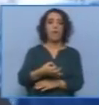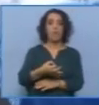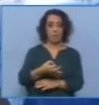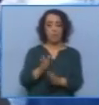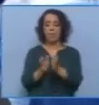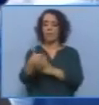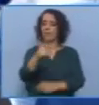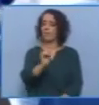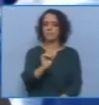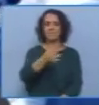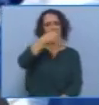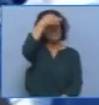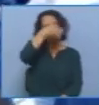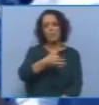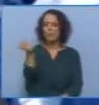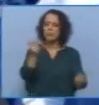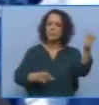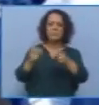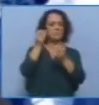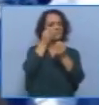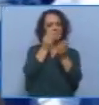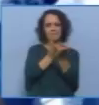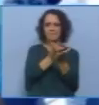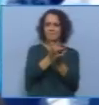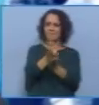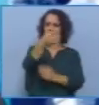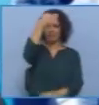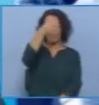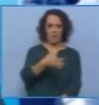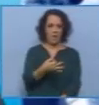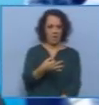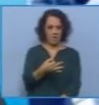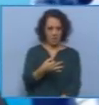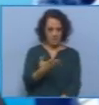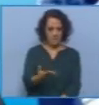na fidelidade. Aconteça o que acontecer, as partidas que nós